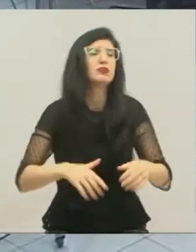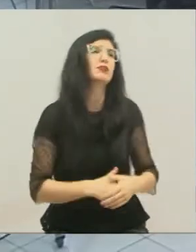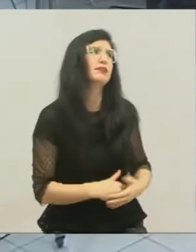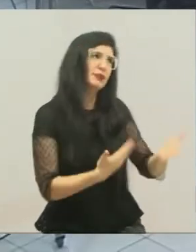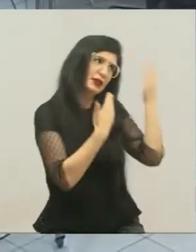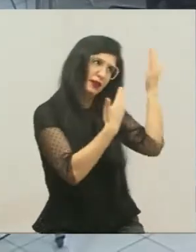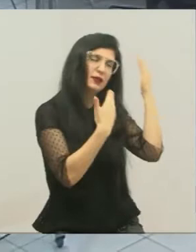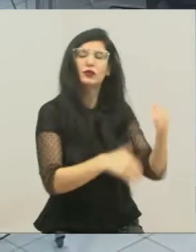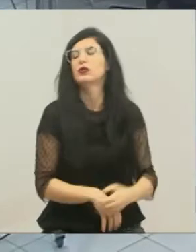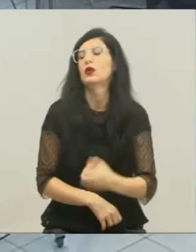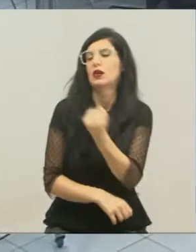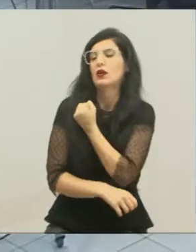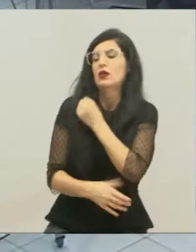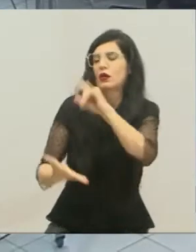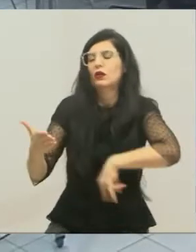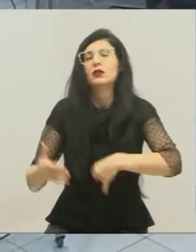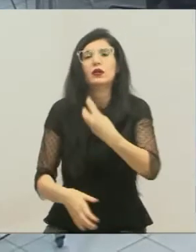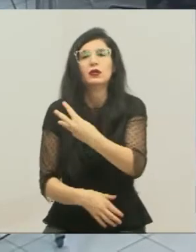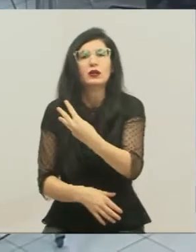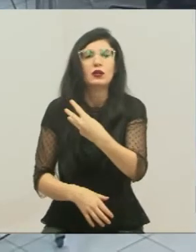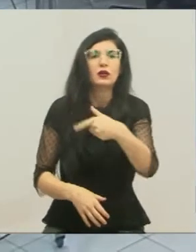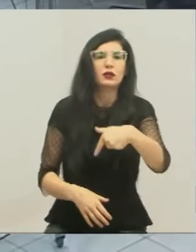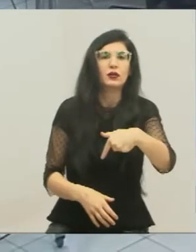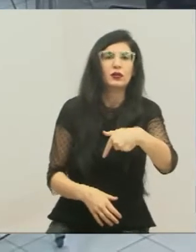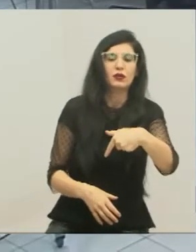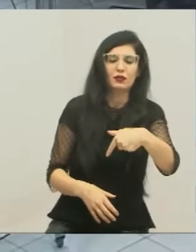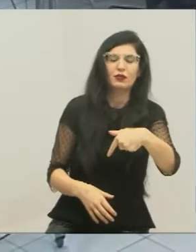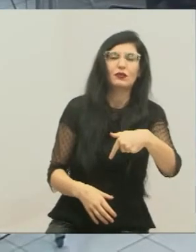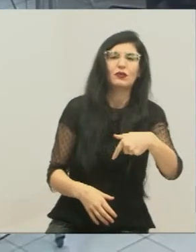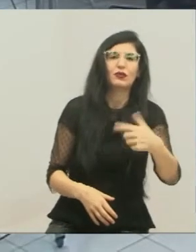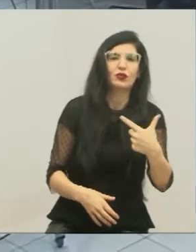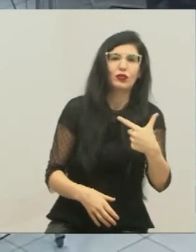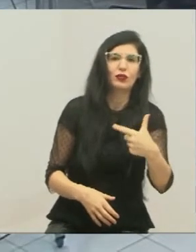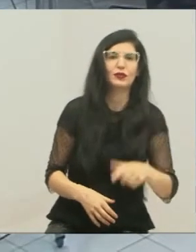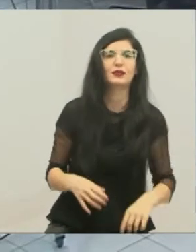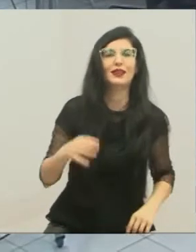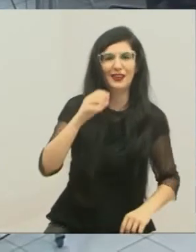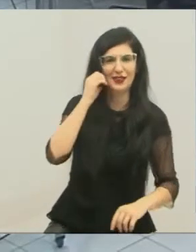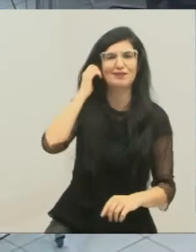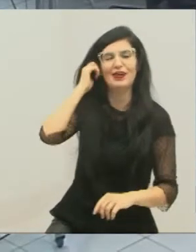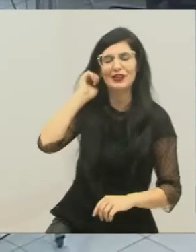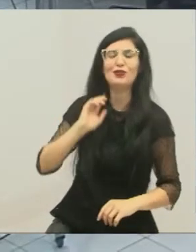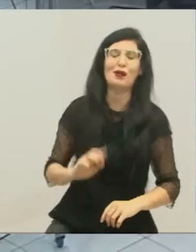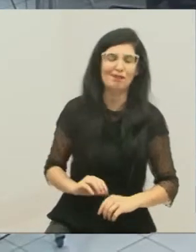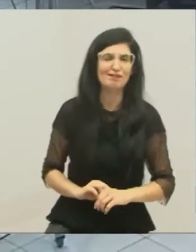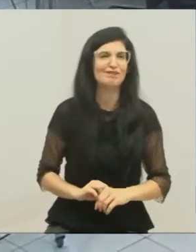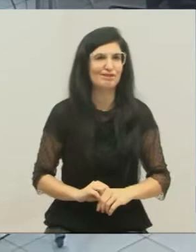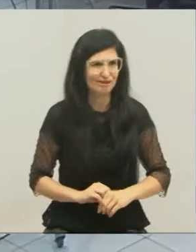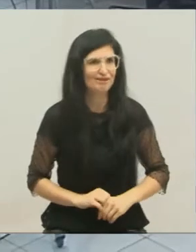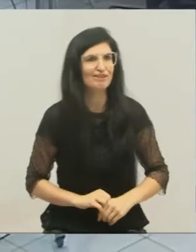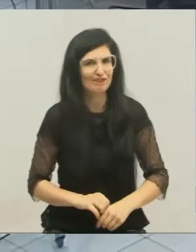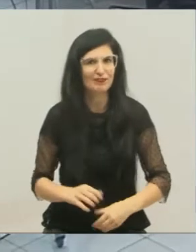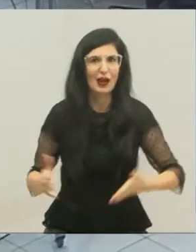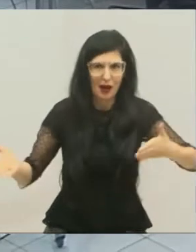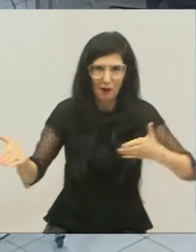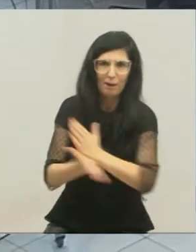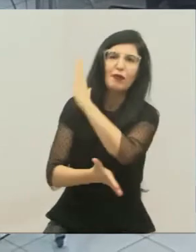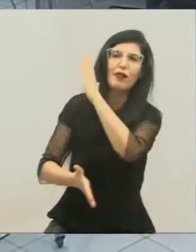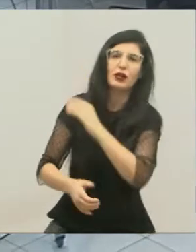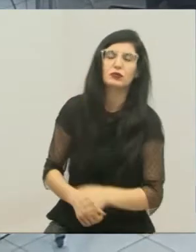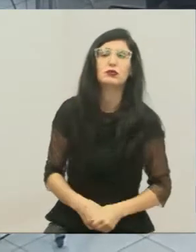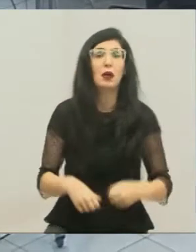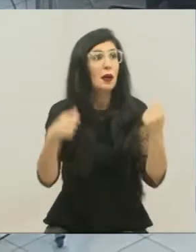Requerimento 372 em votação. Os vereadores contrários se manifestem levantando o braço. Requerimento aprovado. Próximo